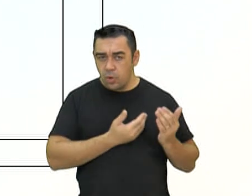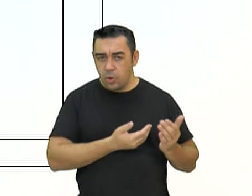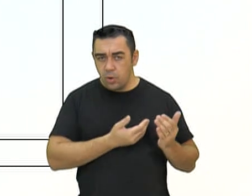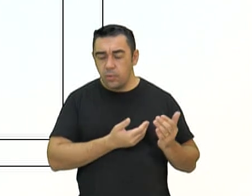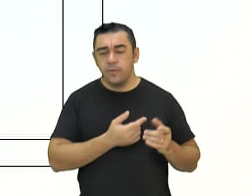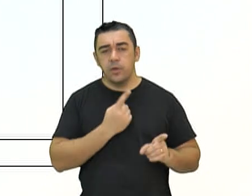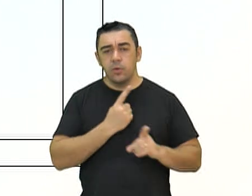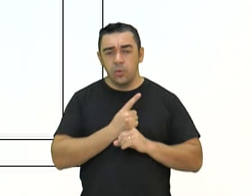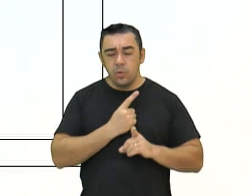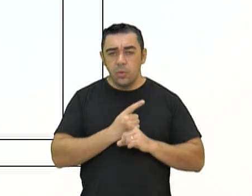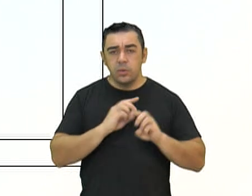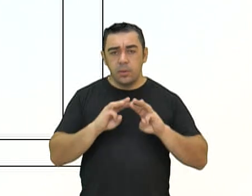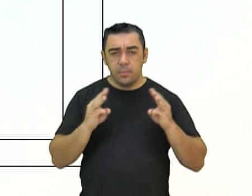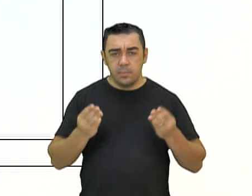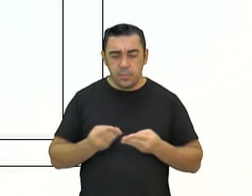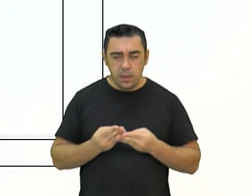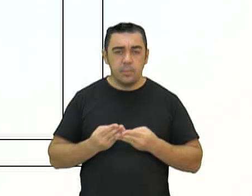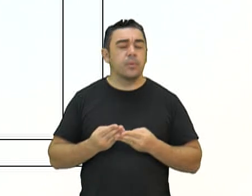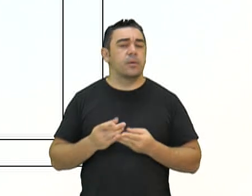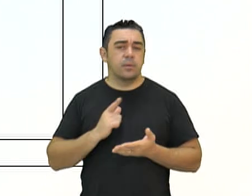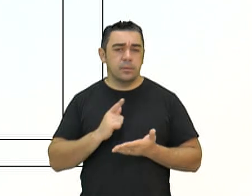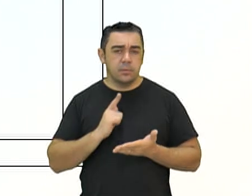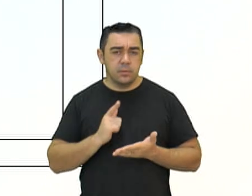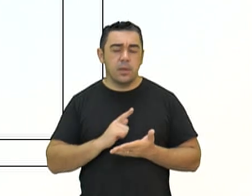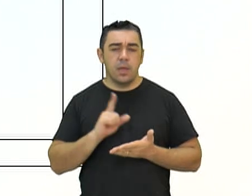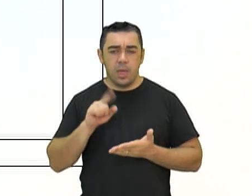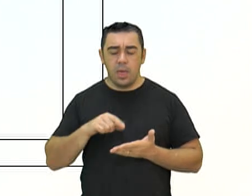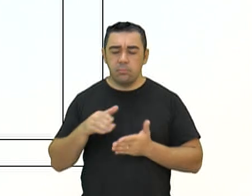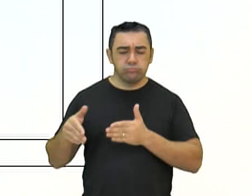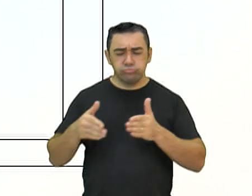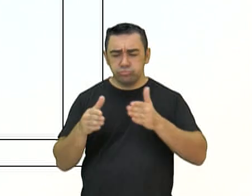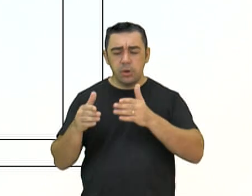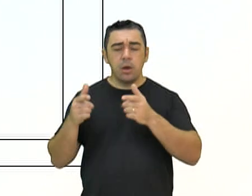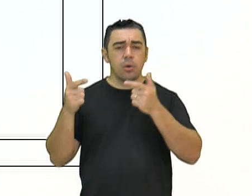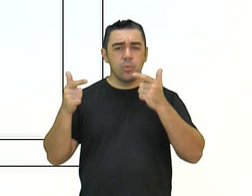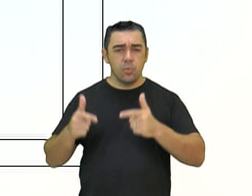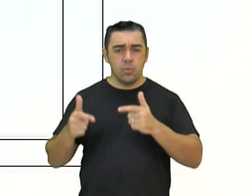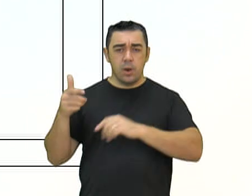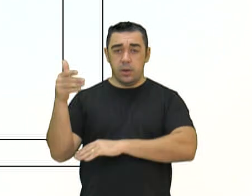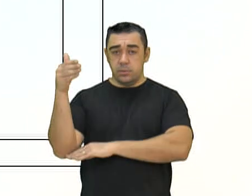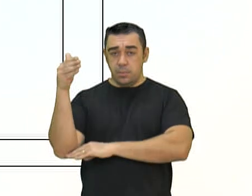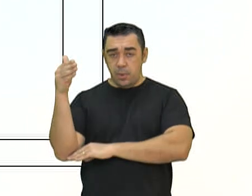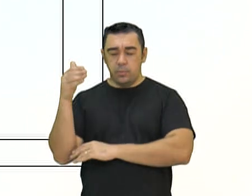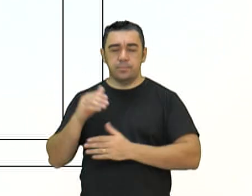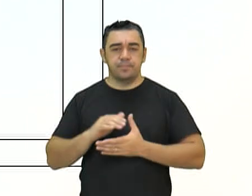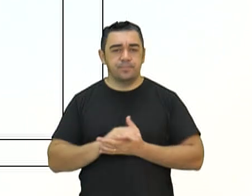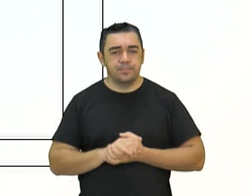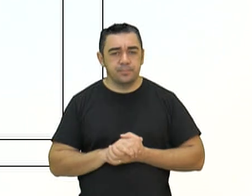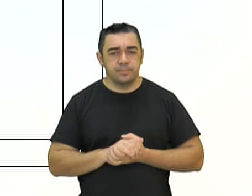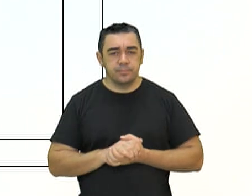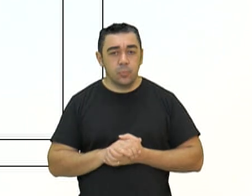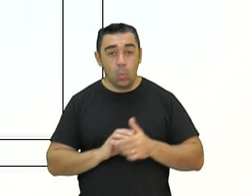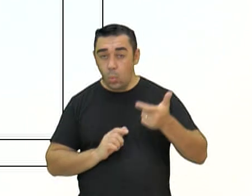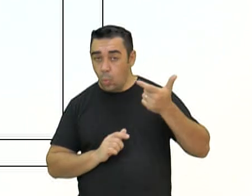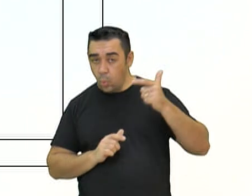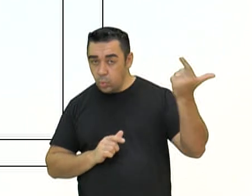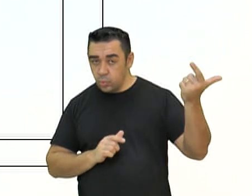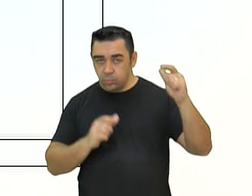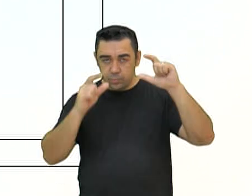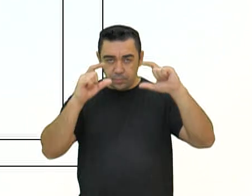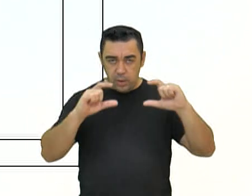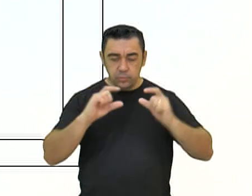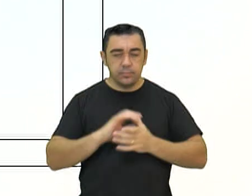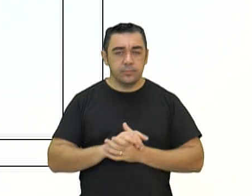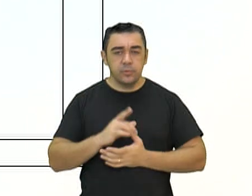duas folhas de um velho álbum fotográfico que os levam a um escondido hotel em São Paulo. Agora o outro fragmento de